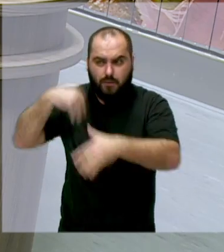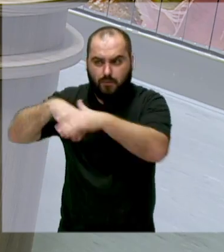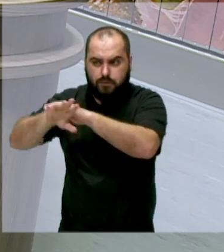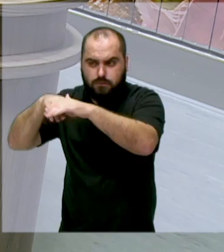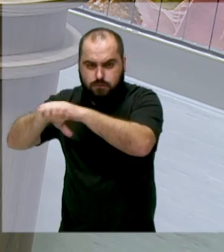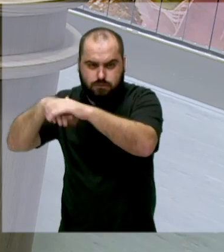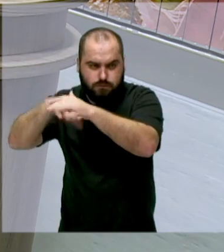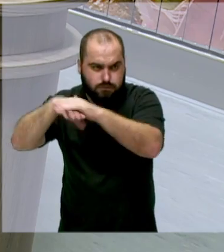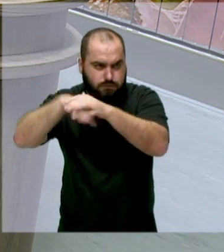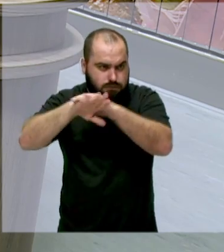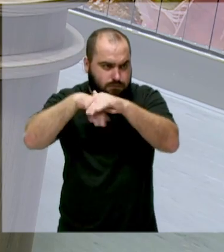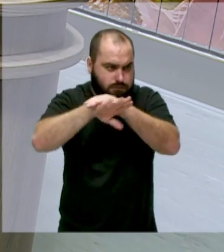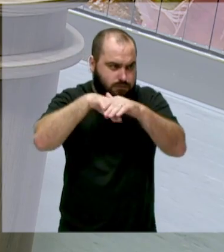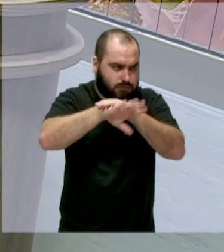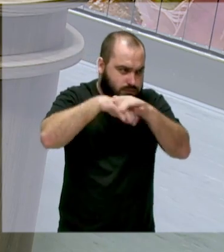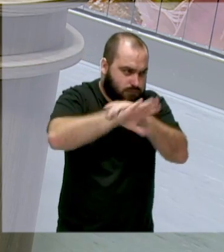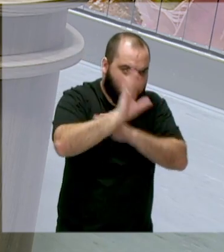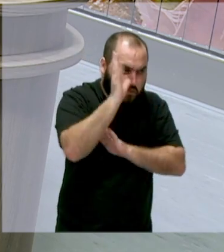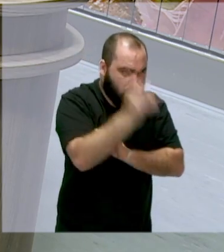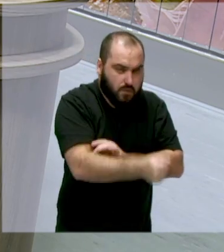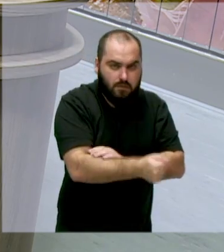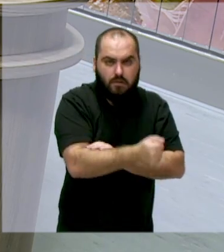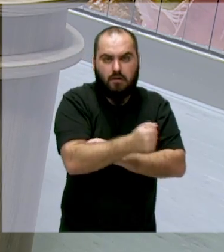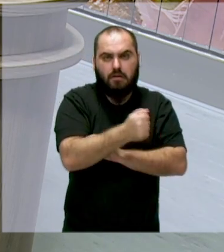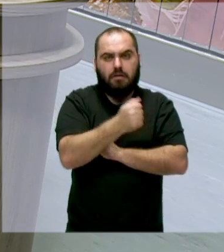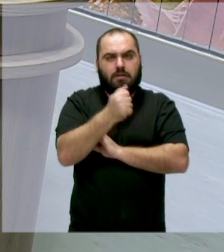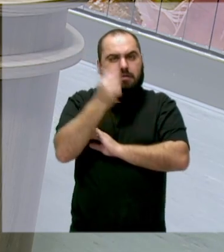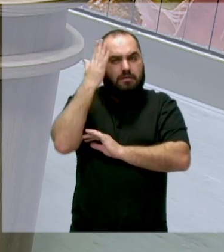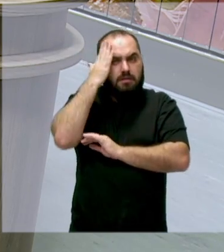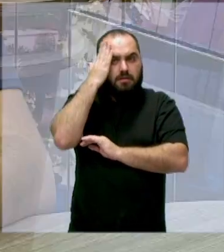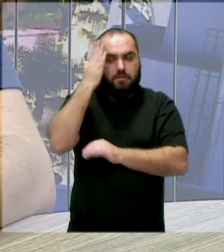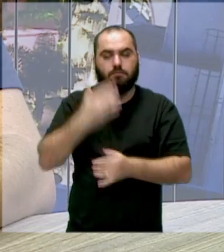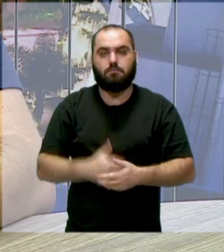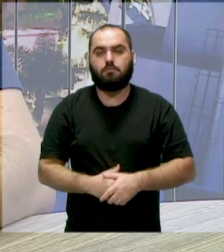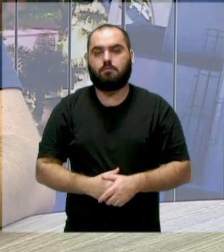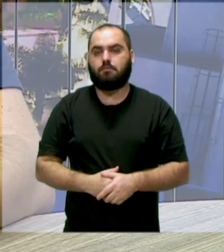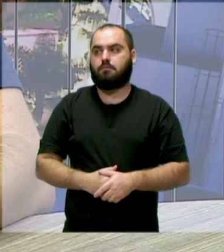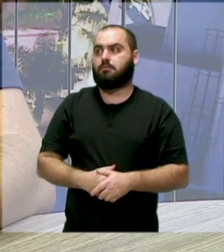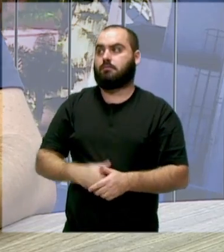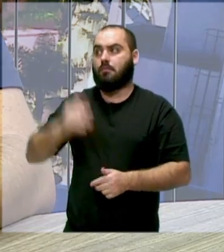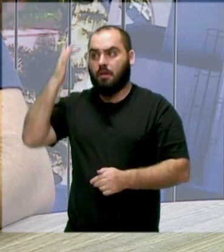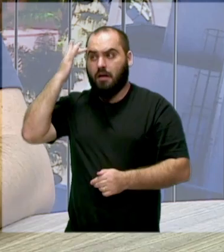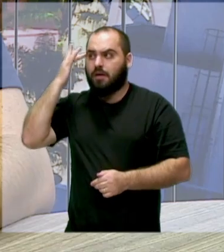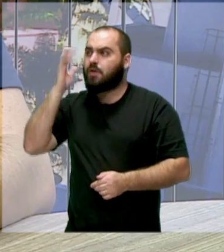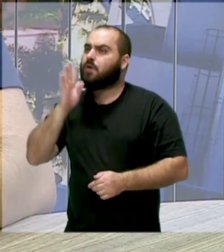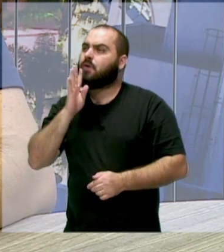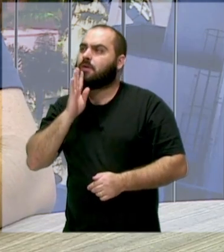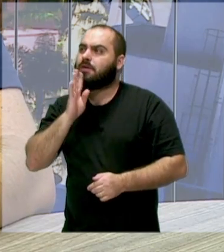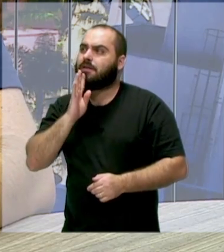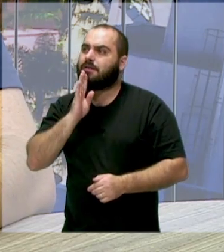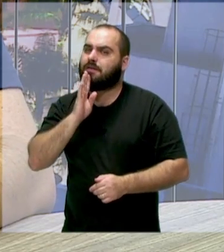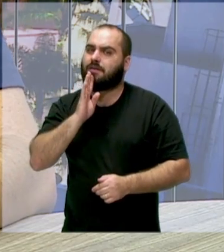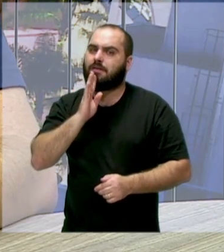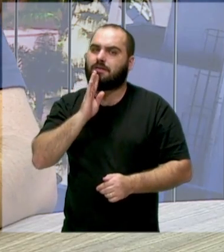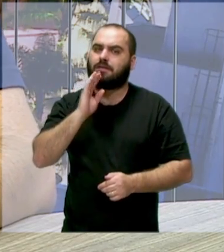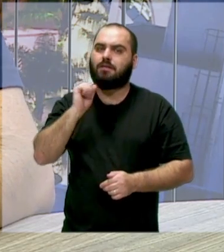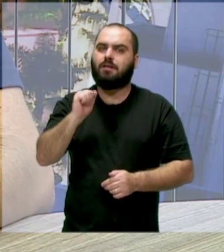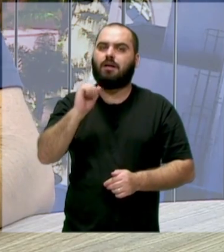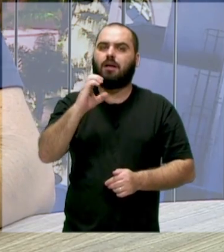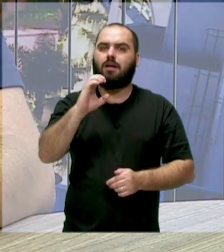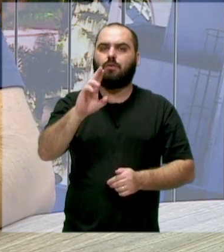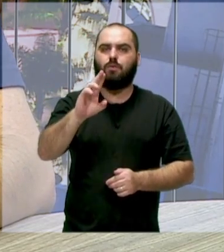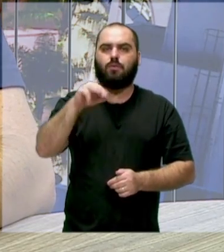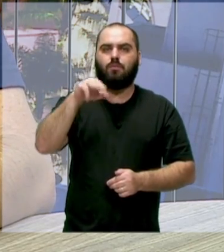por o que a gente chama comumente de lixo, né? Eu acho que até as pessoas conhecem acumuladores